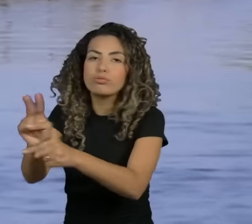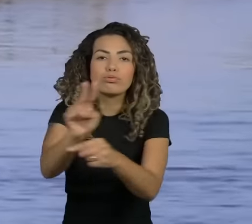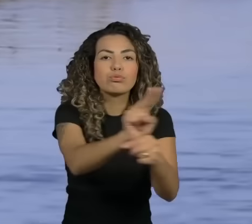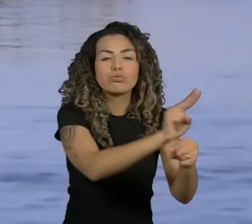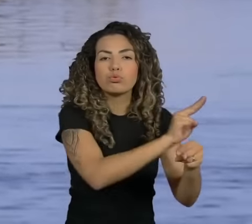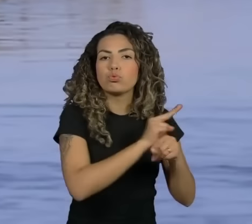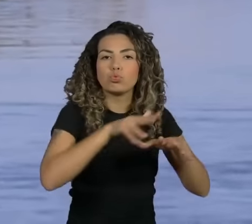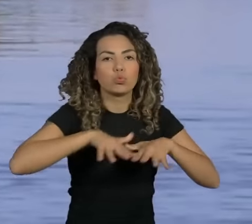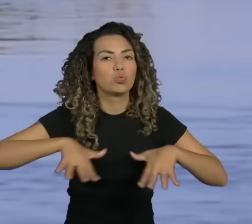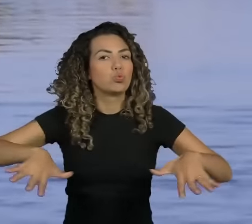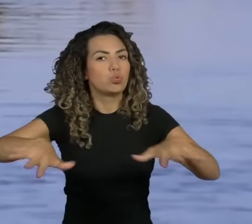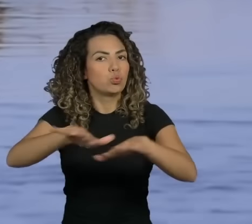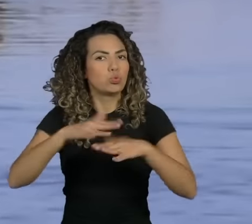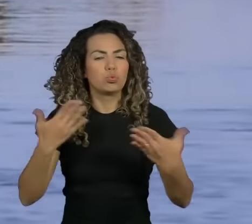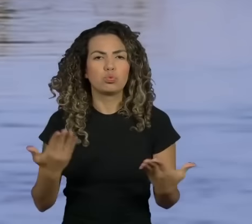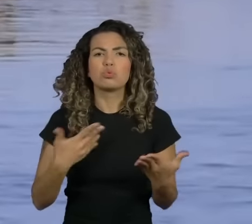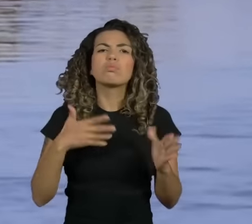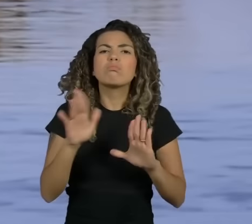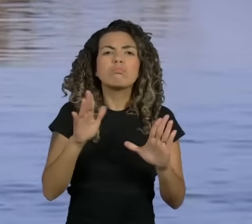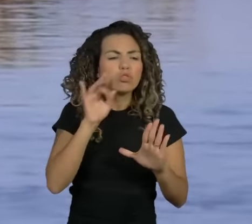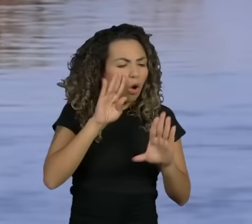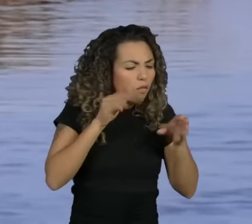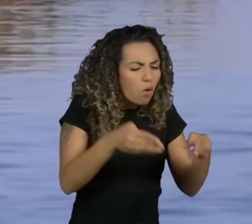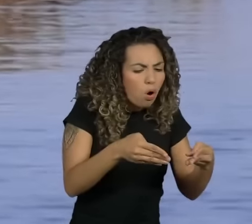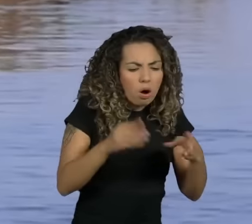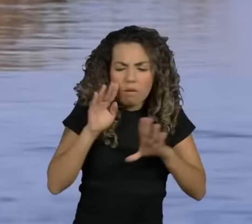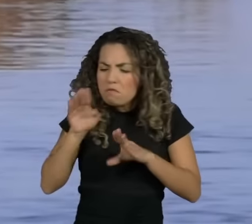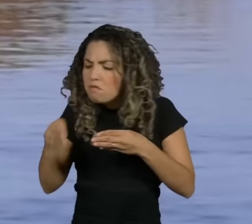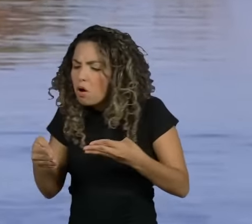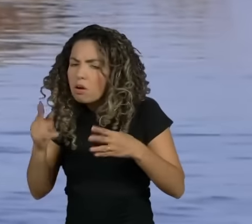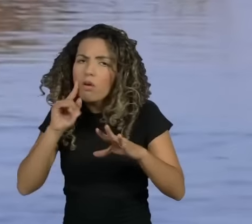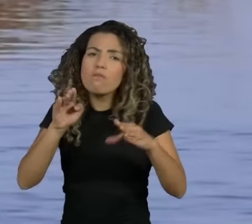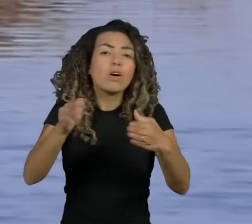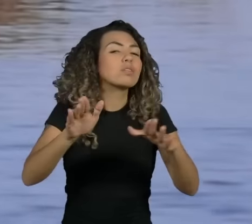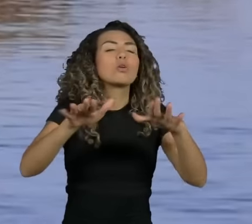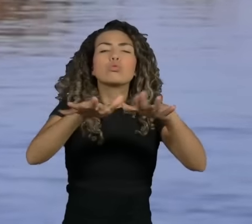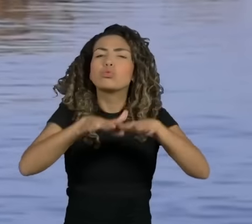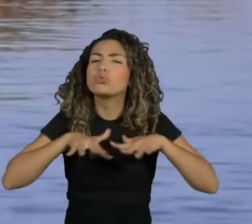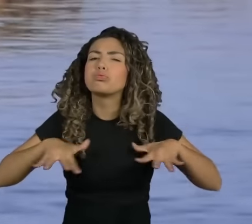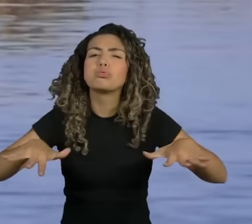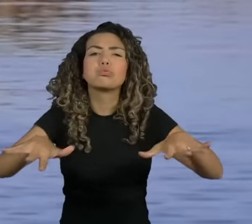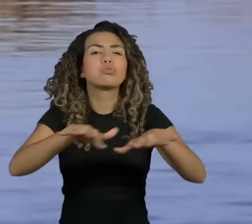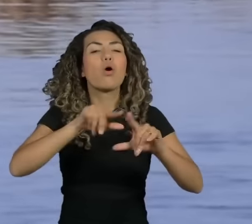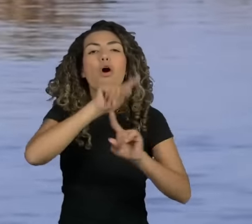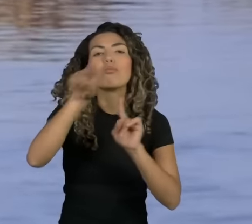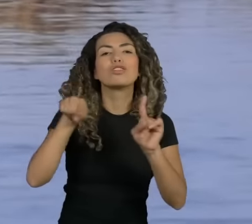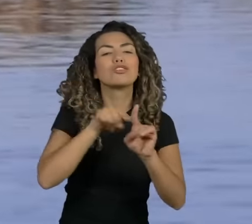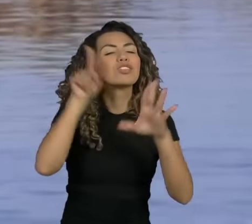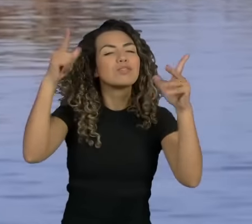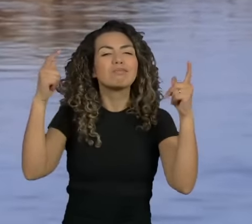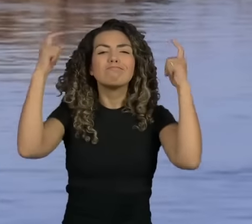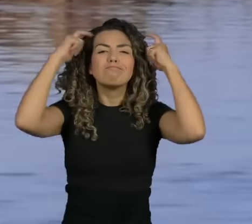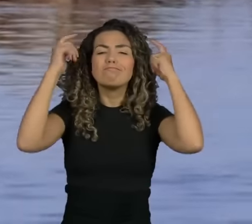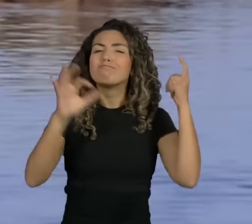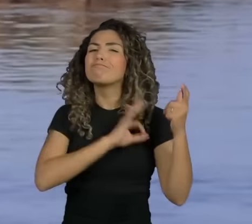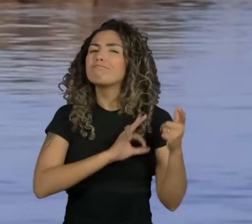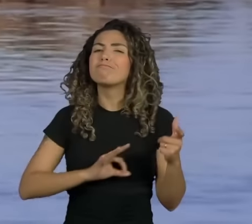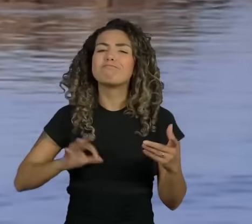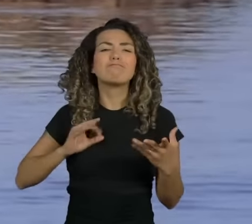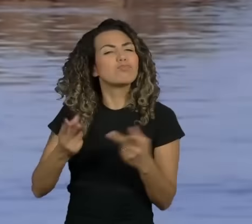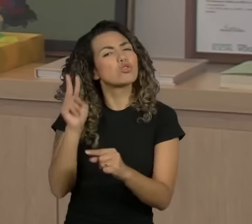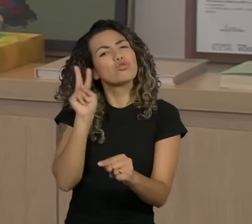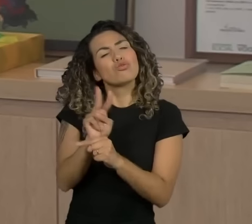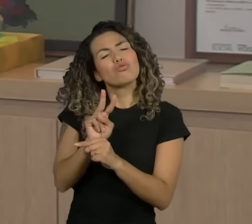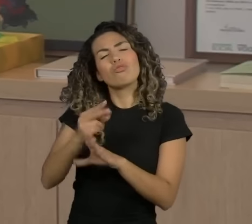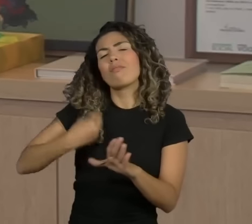Uma força-tarefa sem fronteiras nem cercas, para manter vivo e livre o maior felino das Américas.